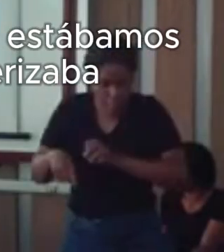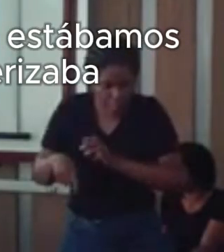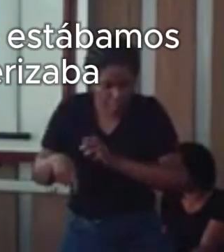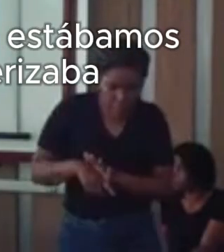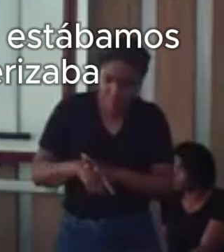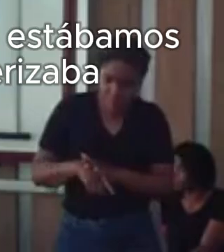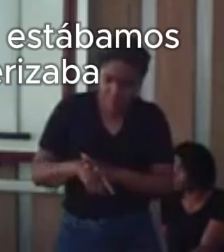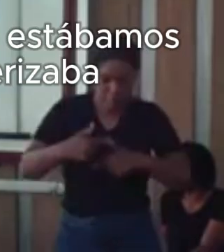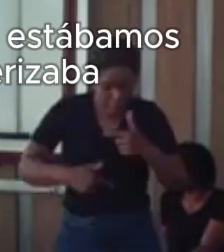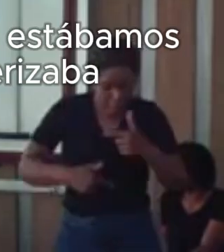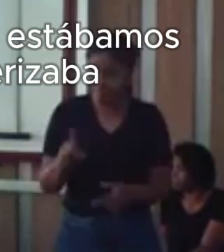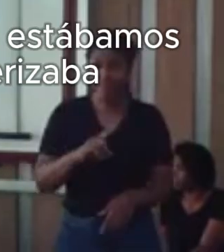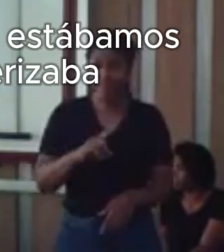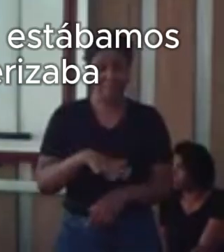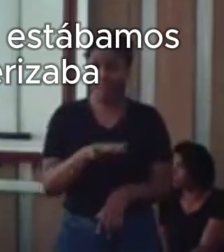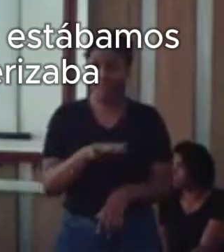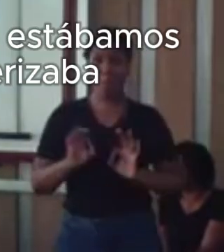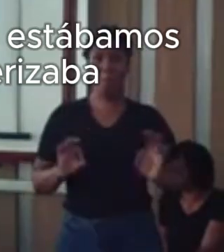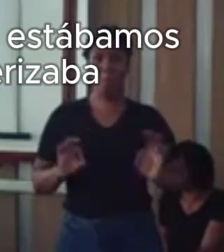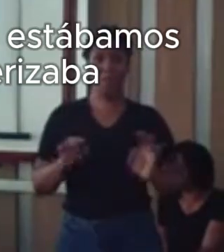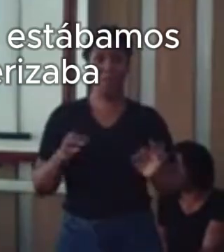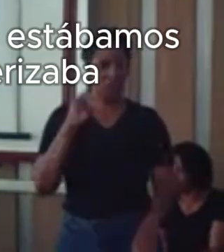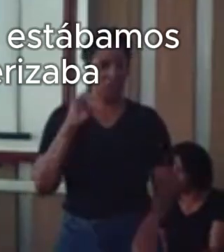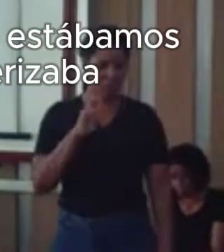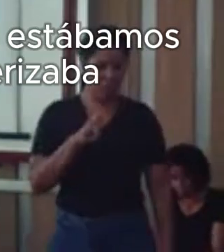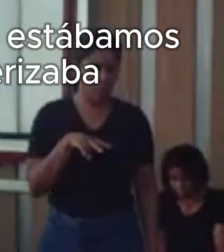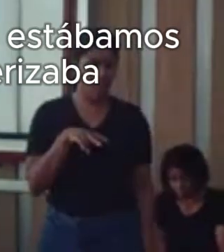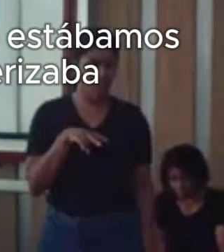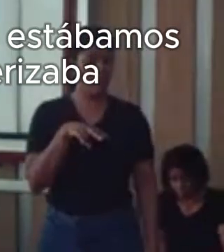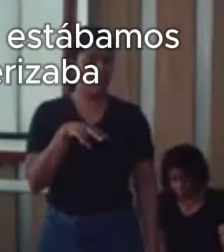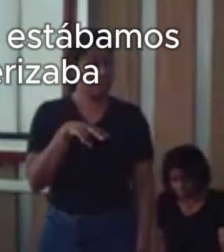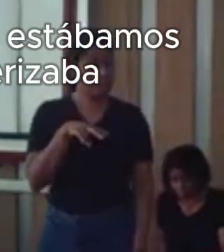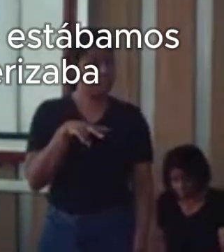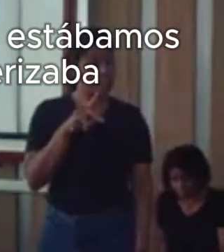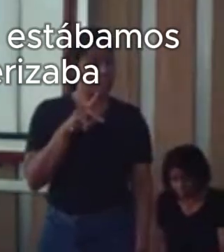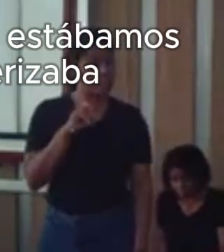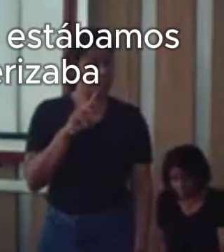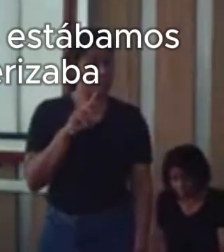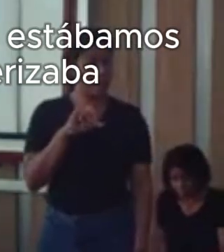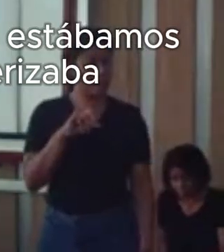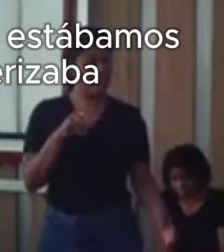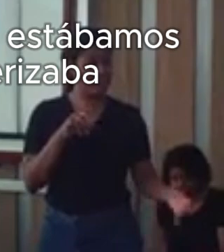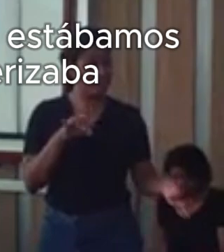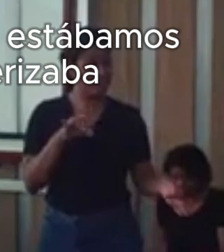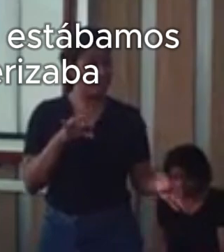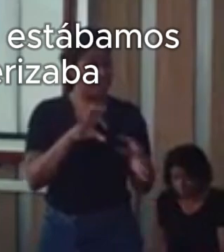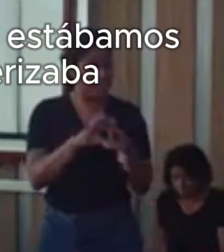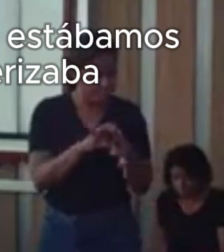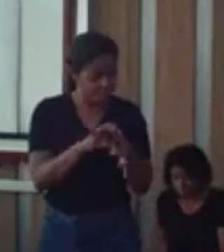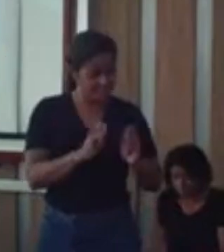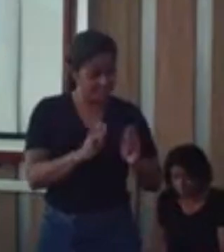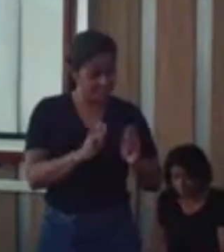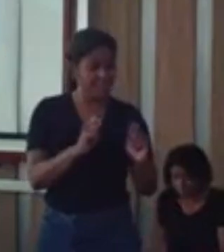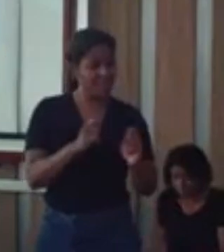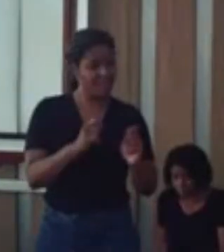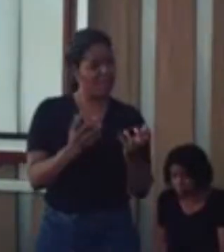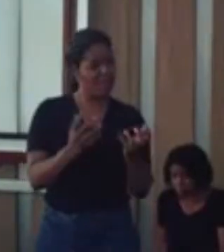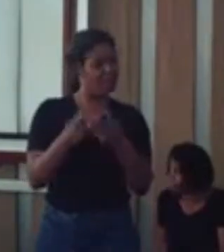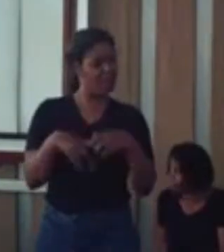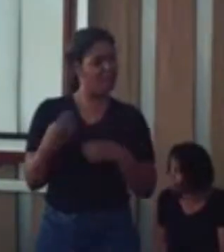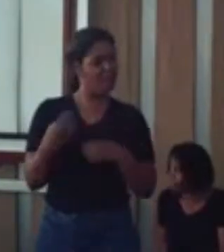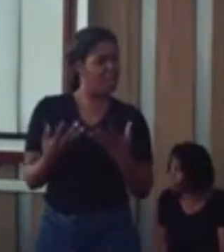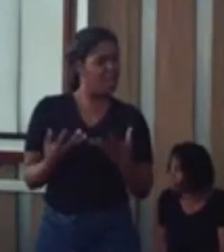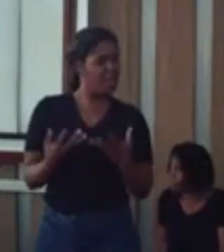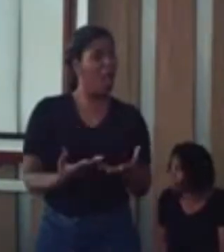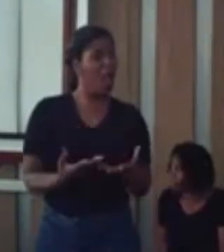pesquisa nessa área, eu simplesmente vi que polimerizava e aí fui ver para que servia. Tá? Então, caiu no meu